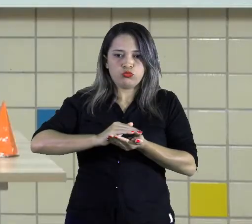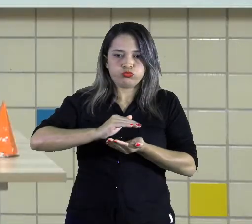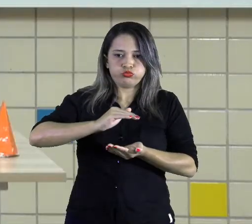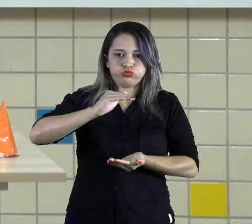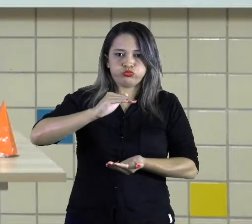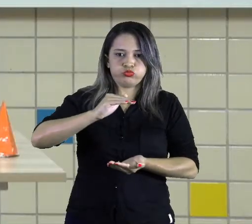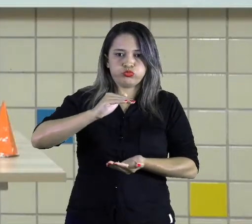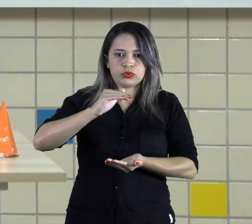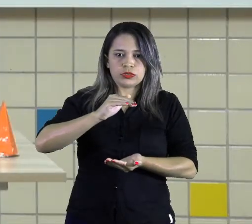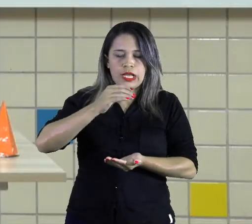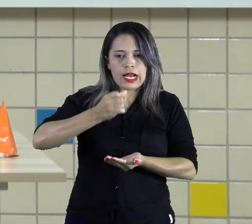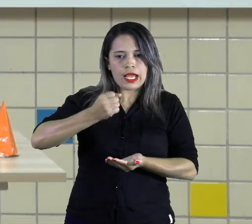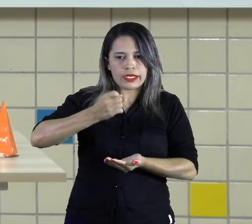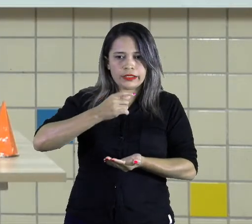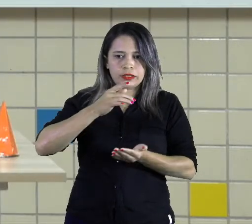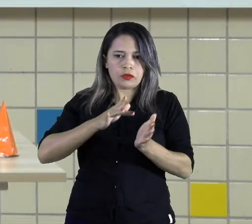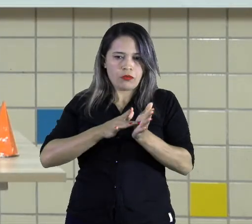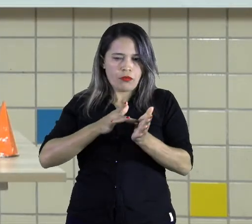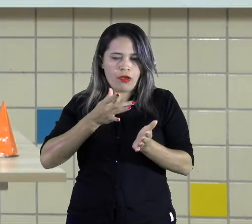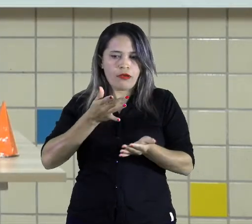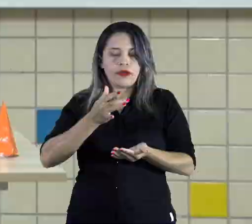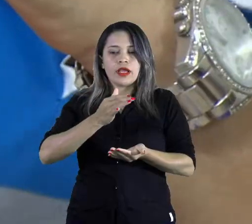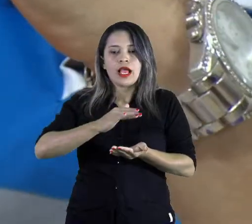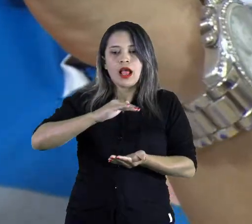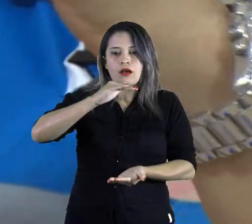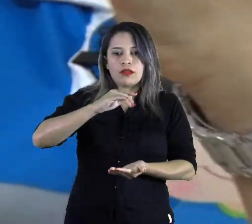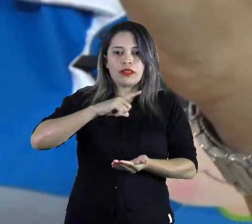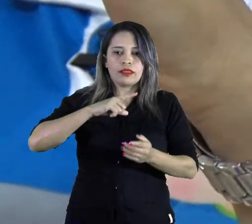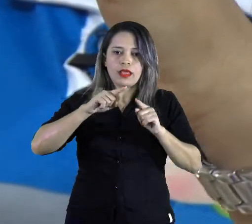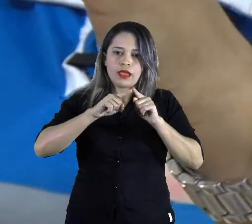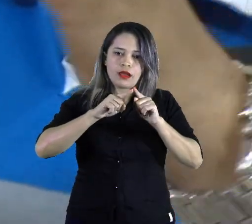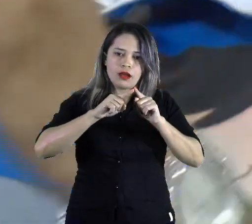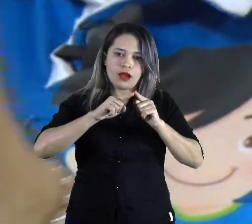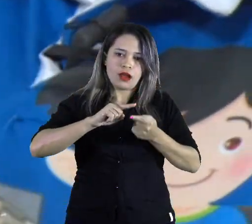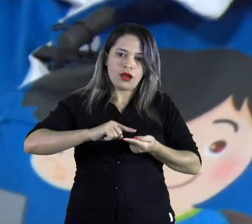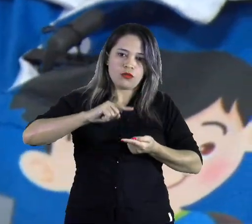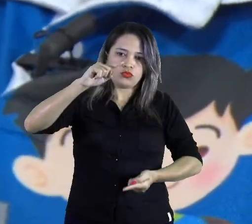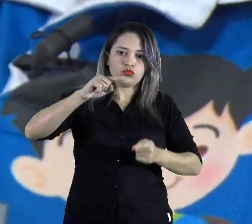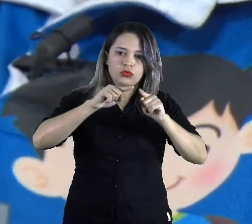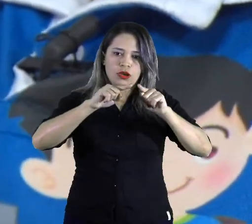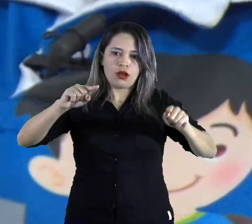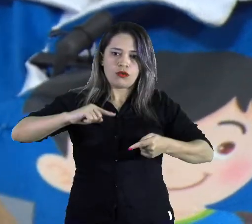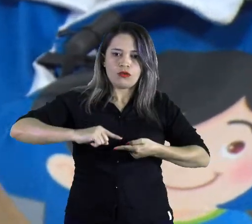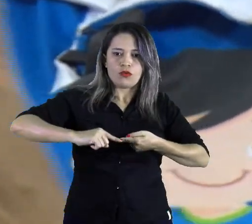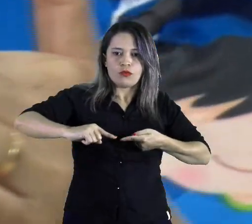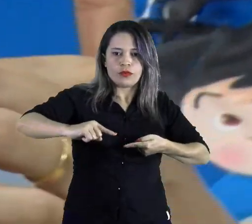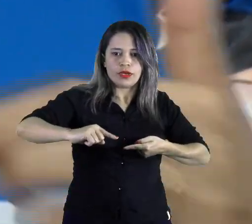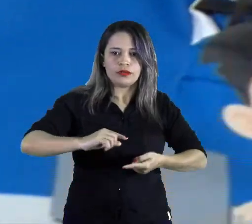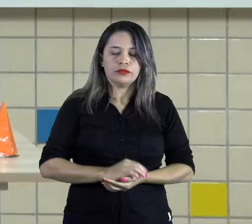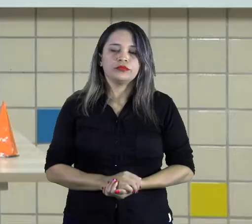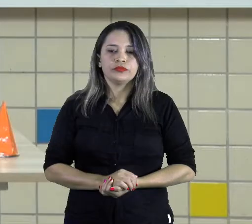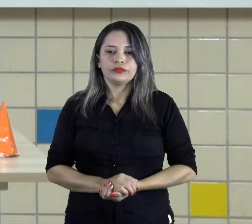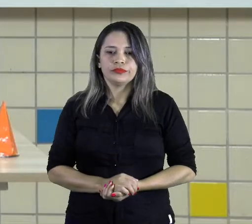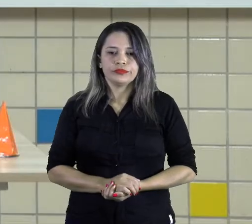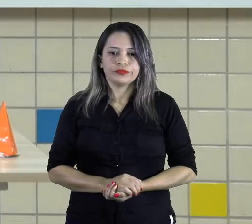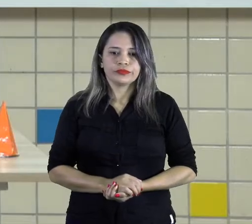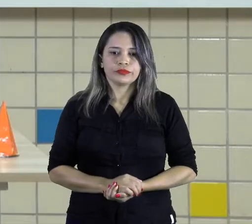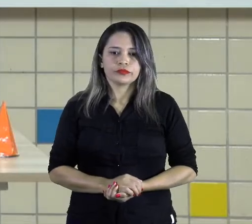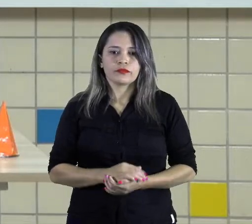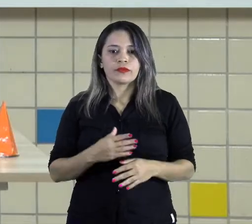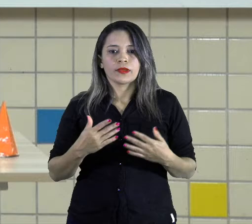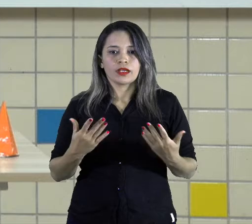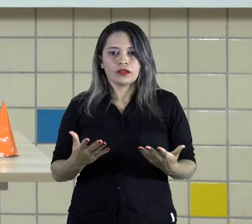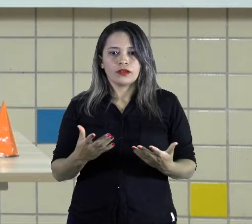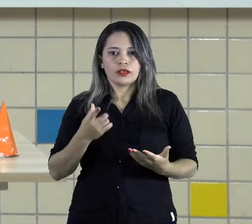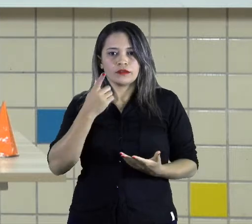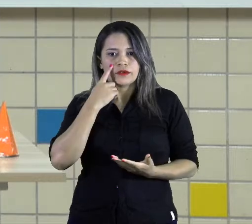isso aqui é uma caixinha de leite. Tem a altura, a largura e o comprimento, né? Então, nós vamos